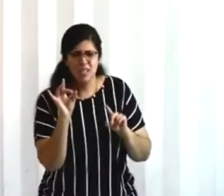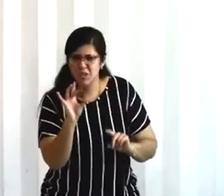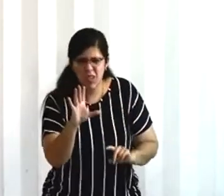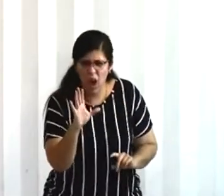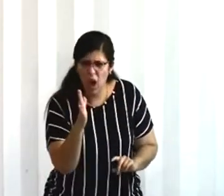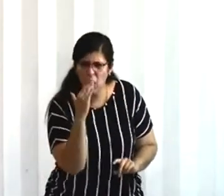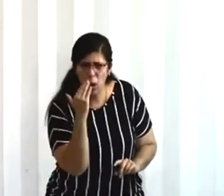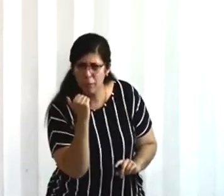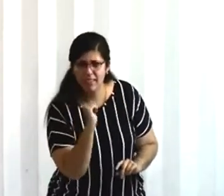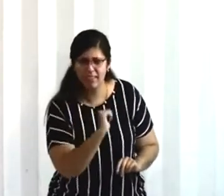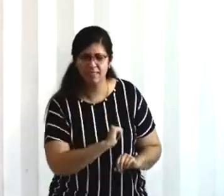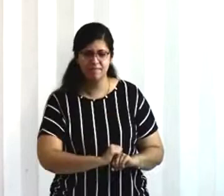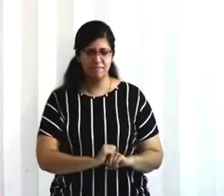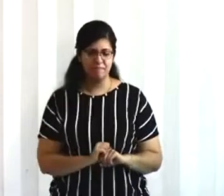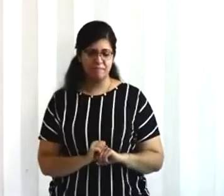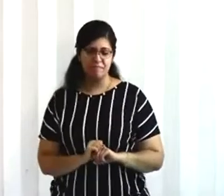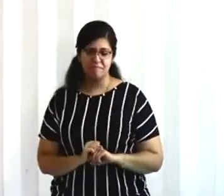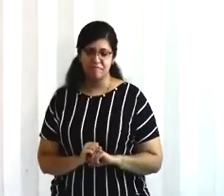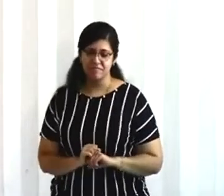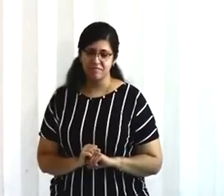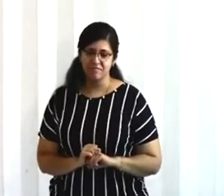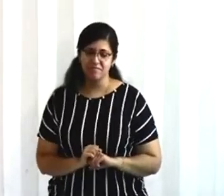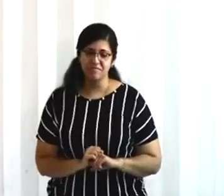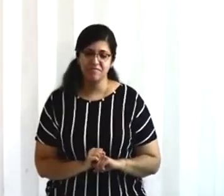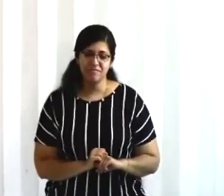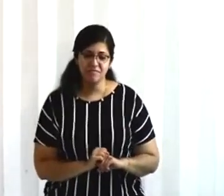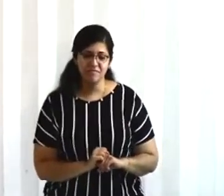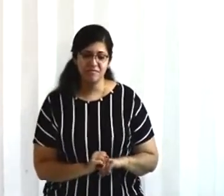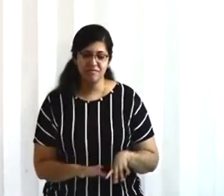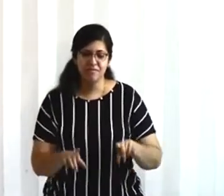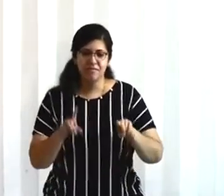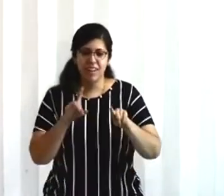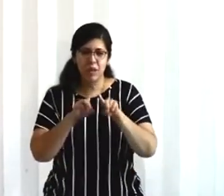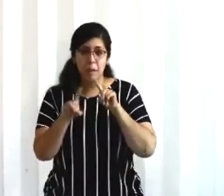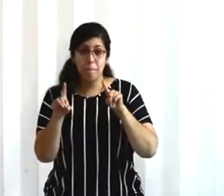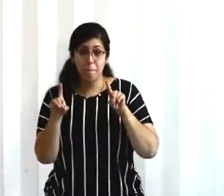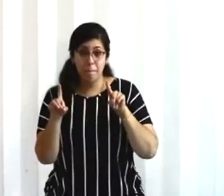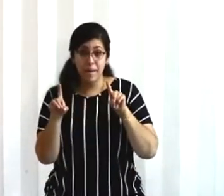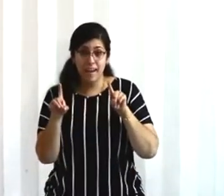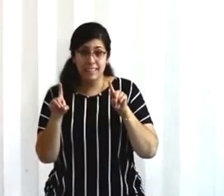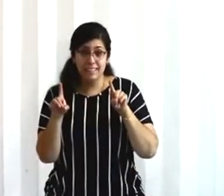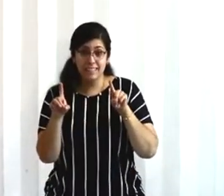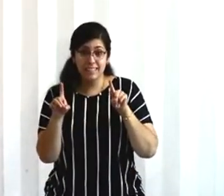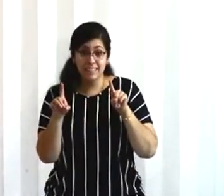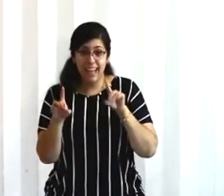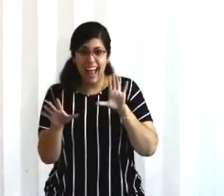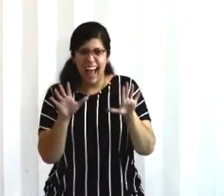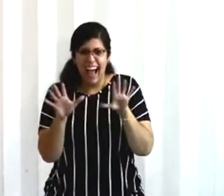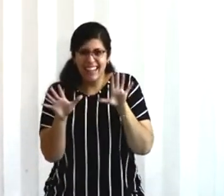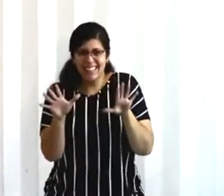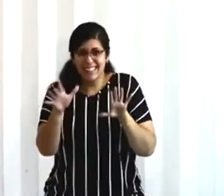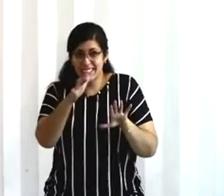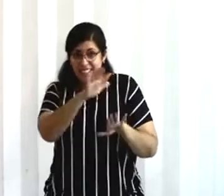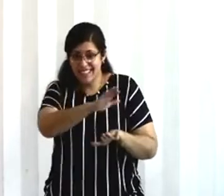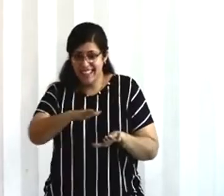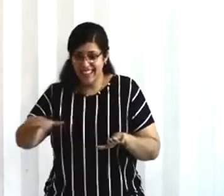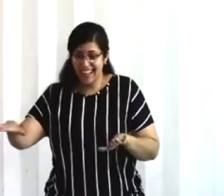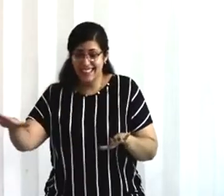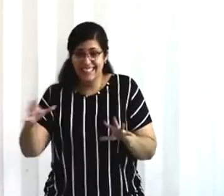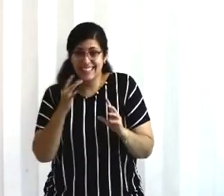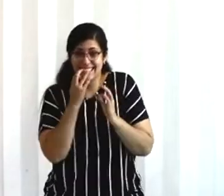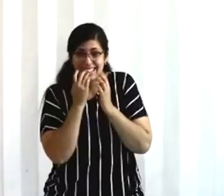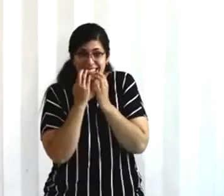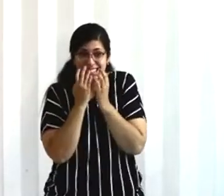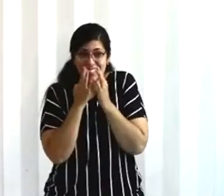daquela comida, até às vezes passando um pouco de mal, dão peridona no bolso para poder desfrutar daquele momento.